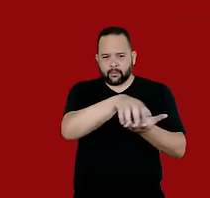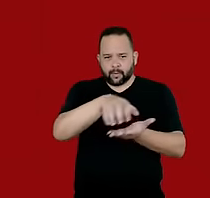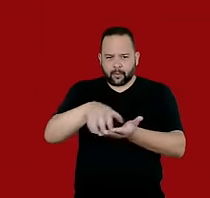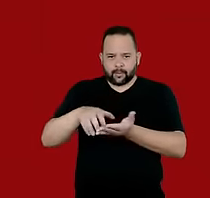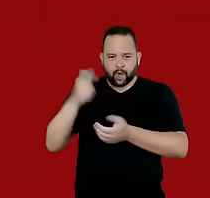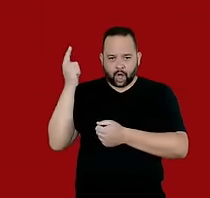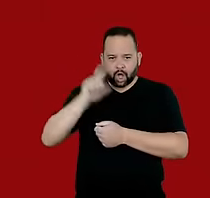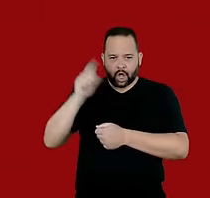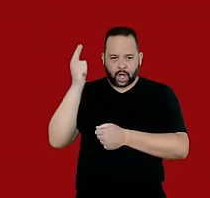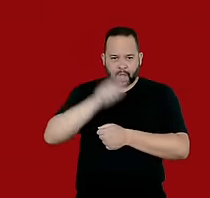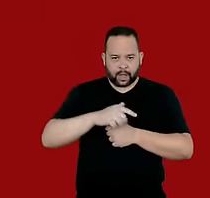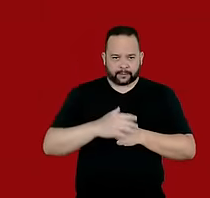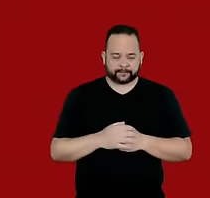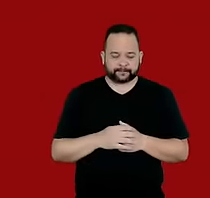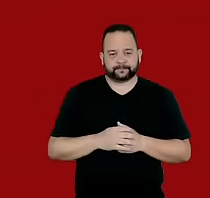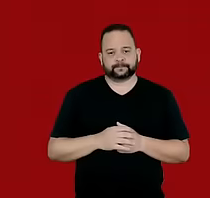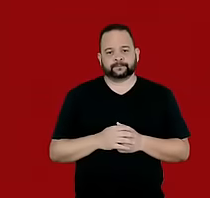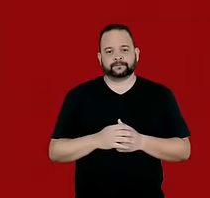alocação